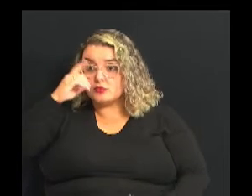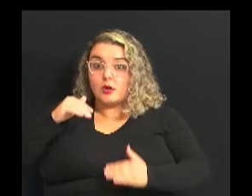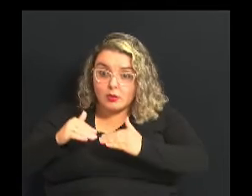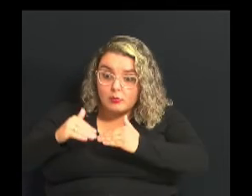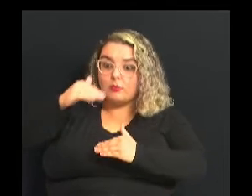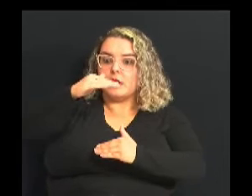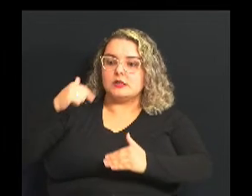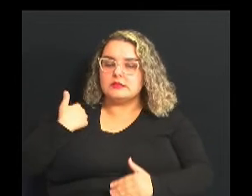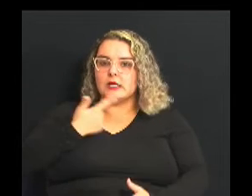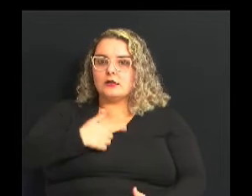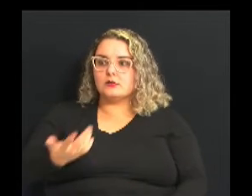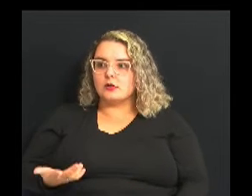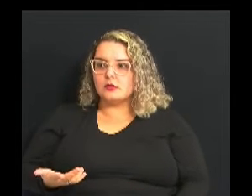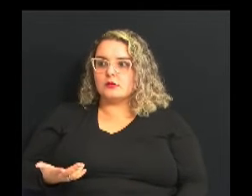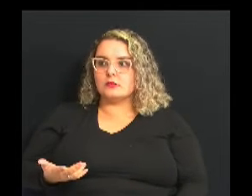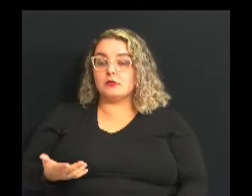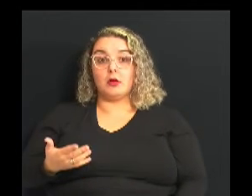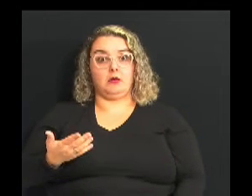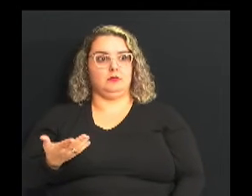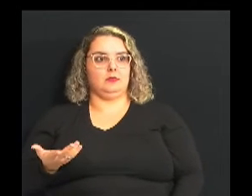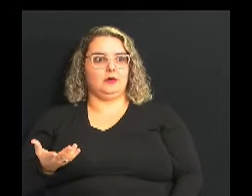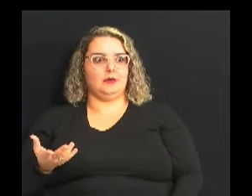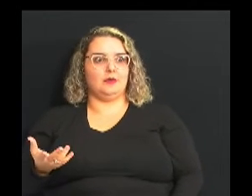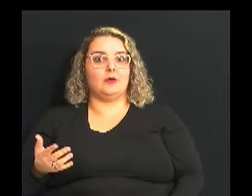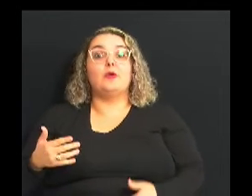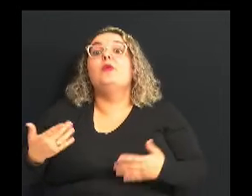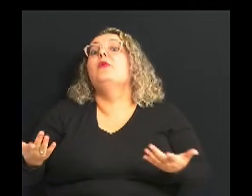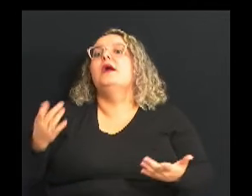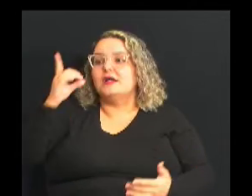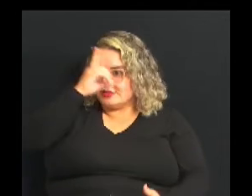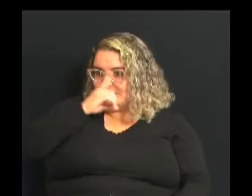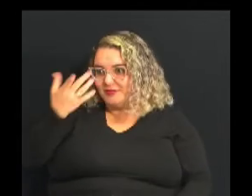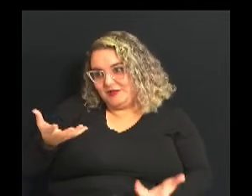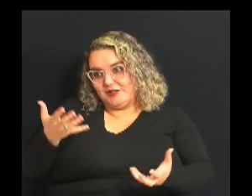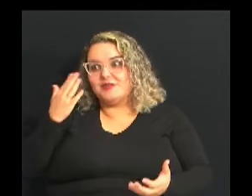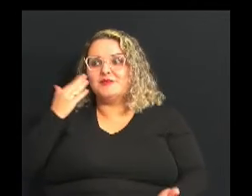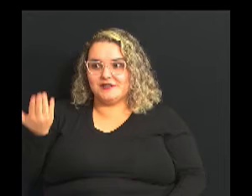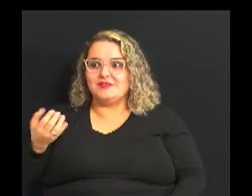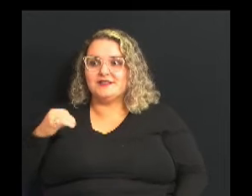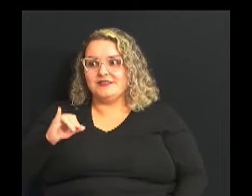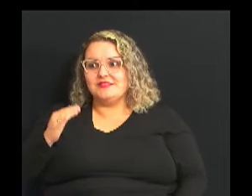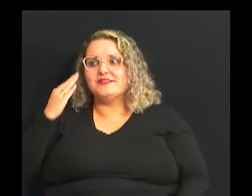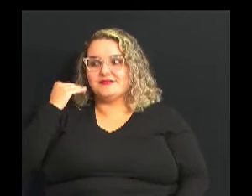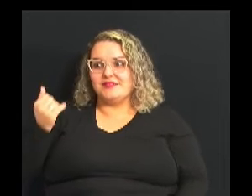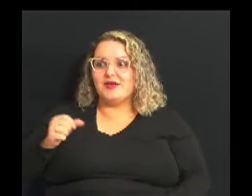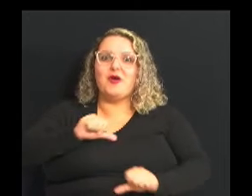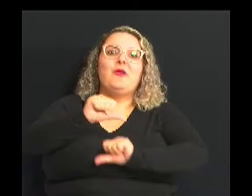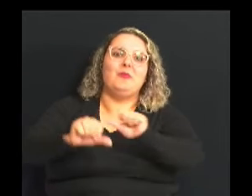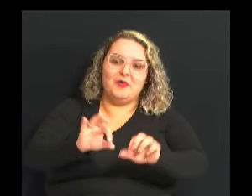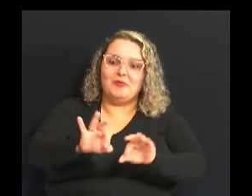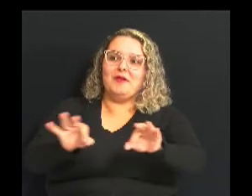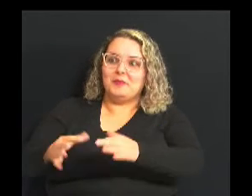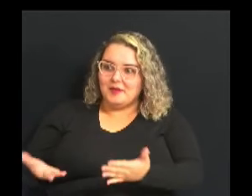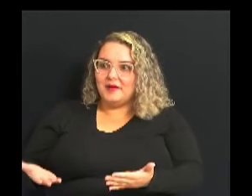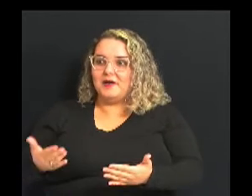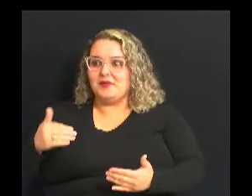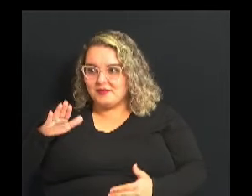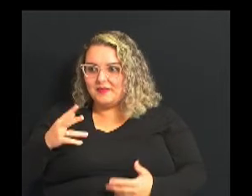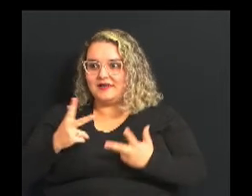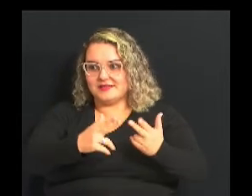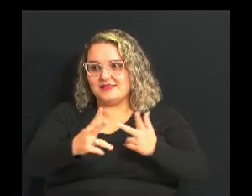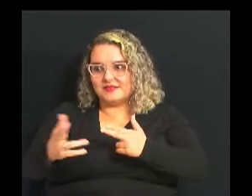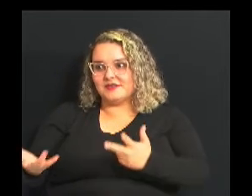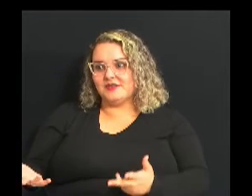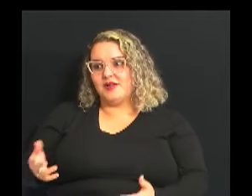gente. Eu falei, não, mas quais domingos, né? Quero saber, porque se eu souber, eu já mudo a programação para ficar mais daquele jeito. Claro que ele não